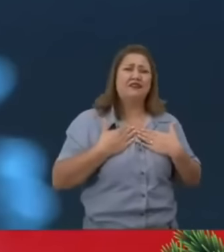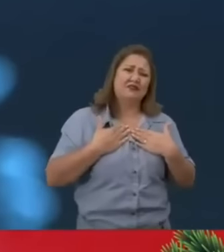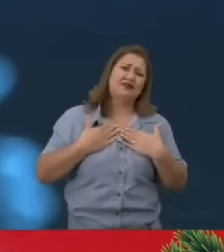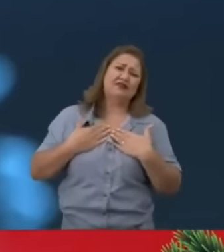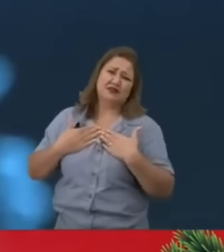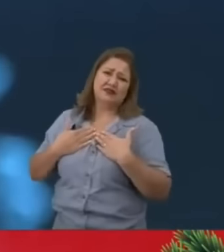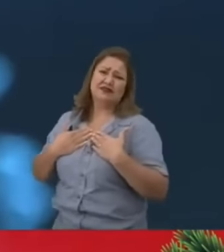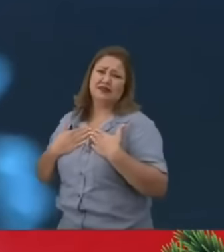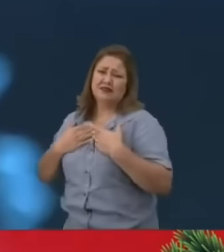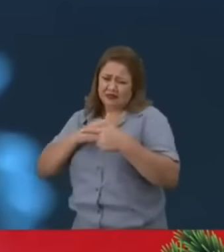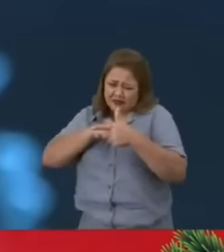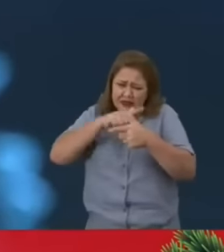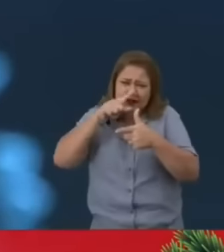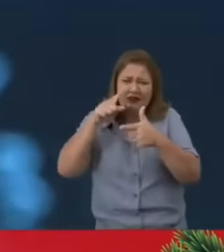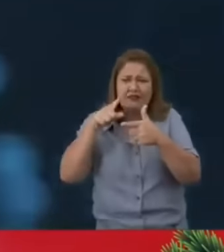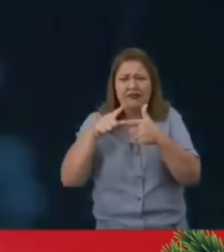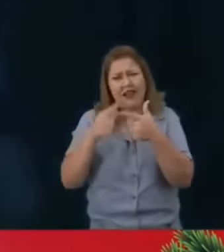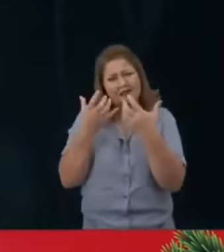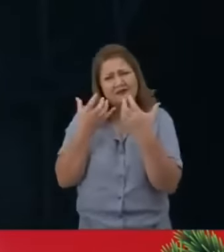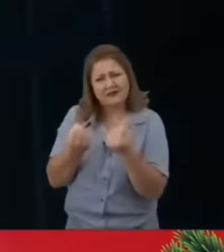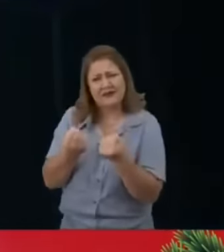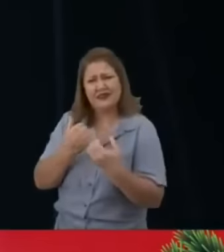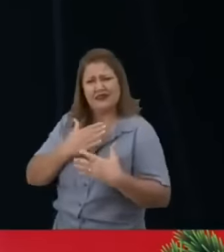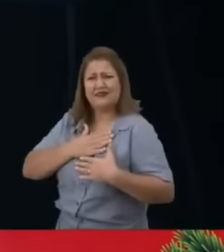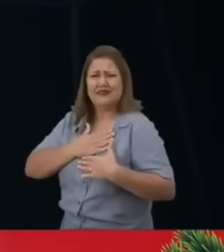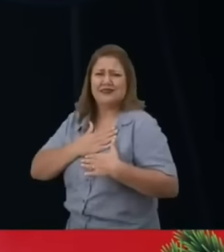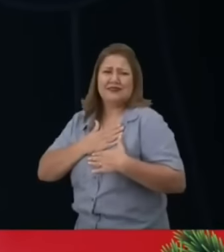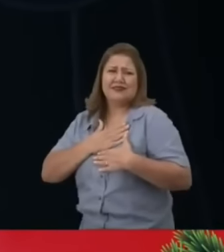só mais uma vez me aceitar.